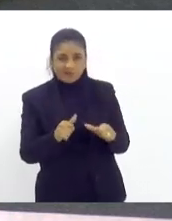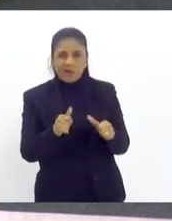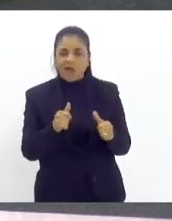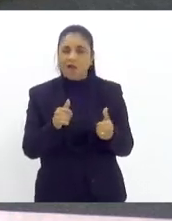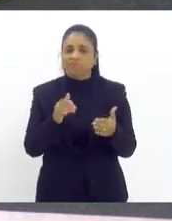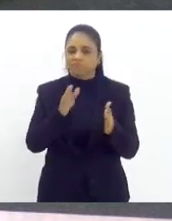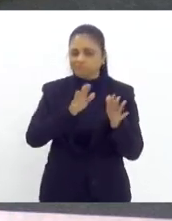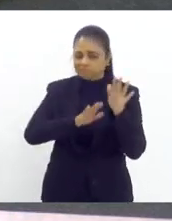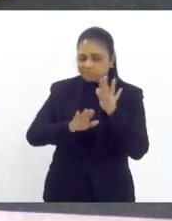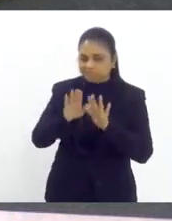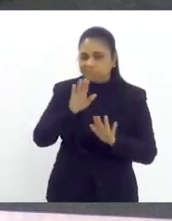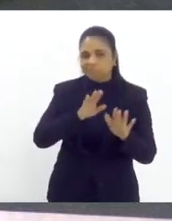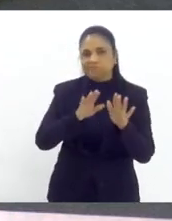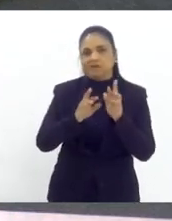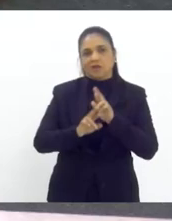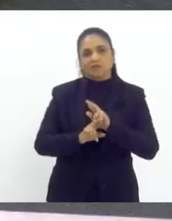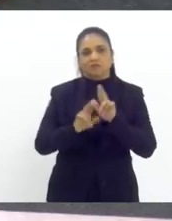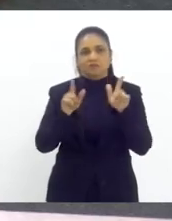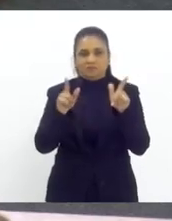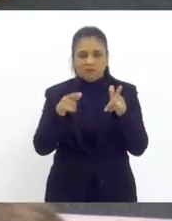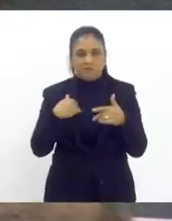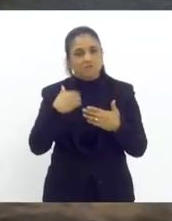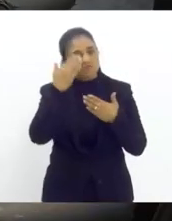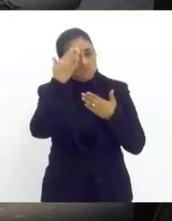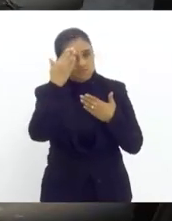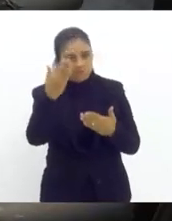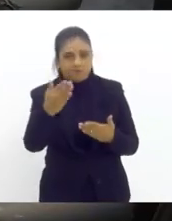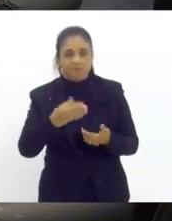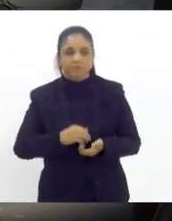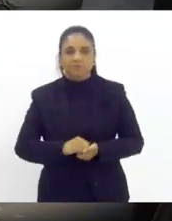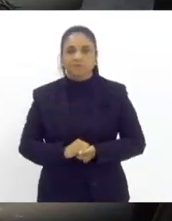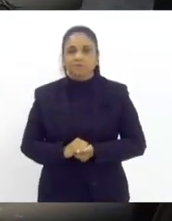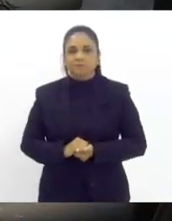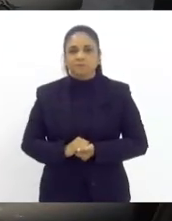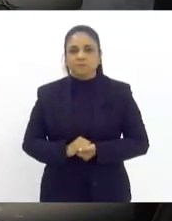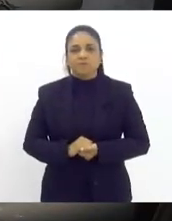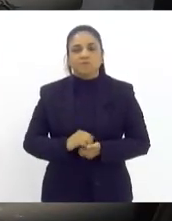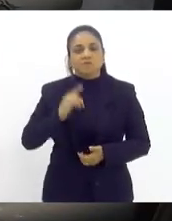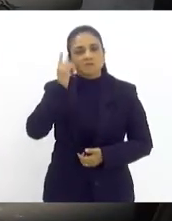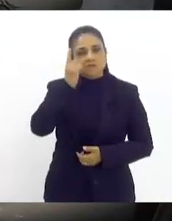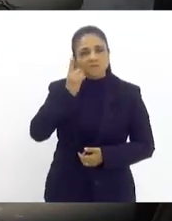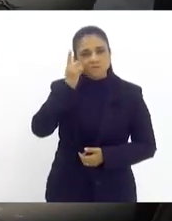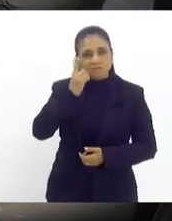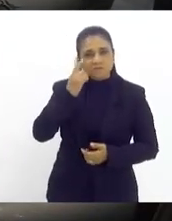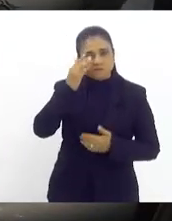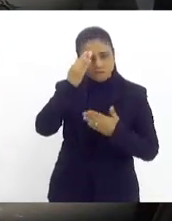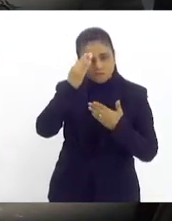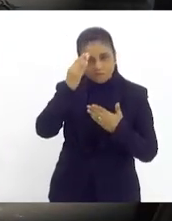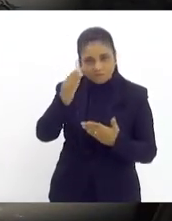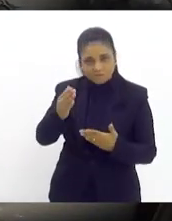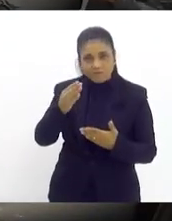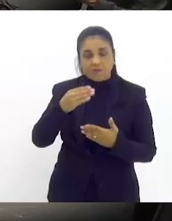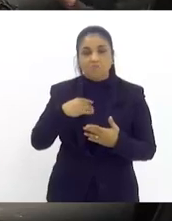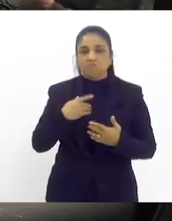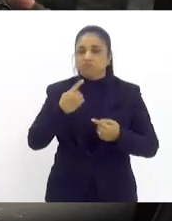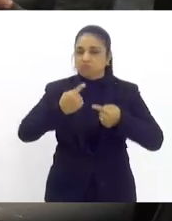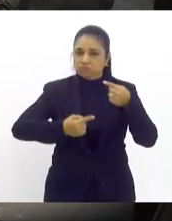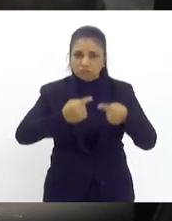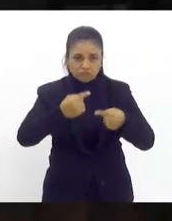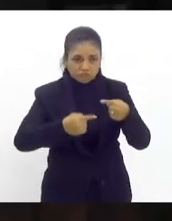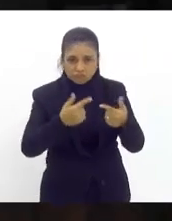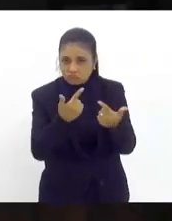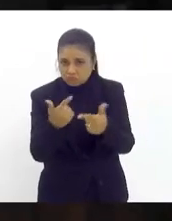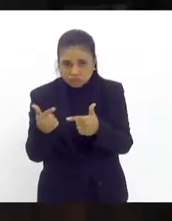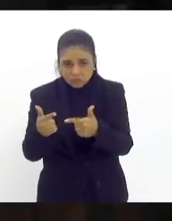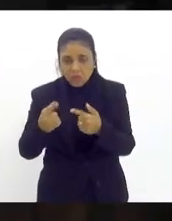cuidadosa essa diferença obrigada Obrigado deputada Marta Rocha não havendo mais Quem Queira discutir